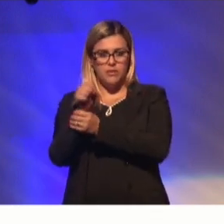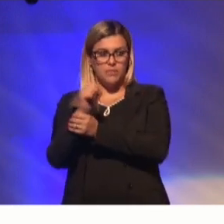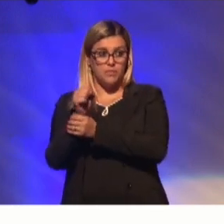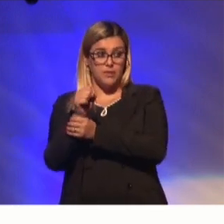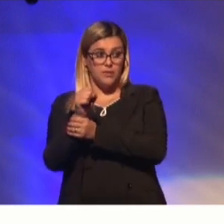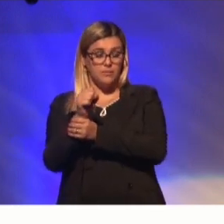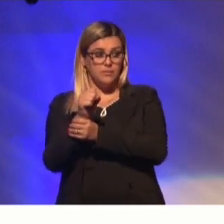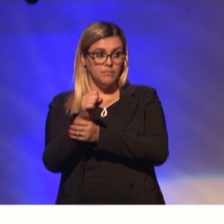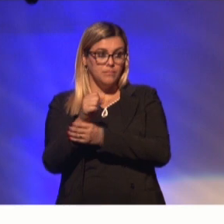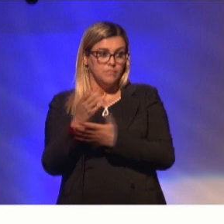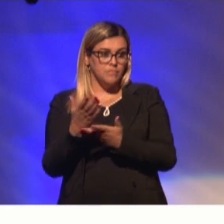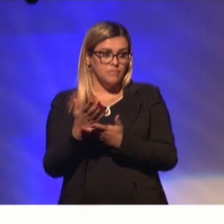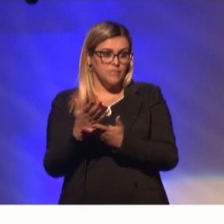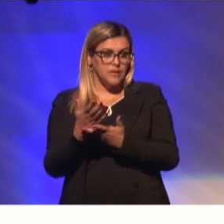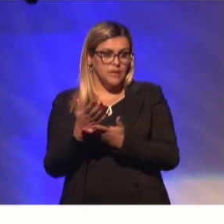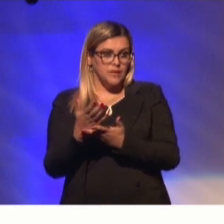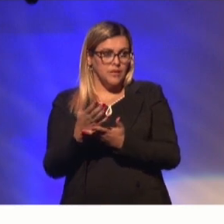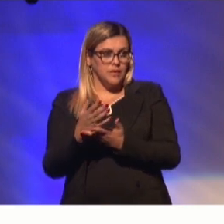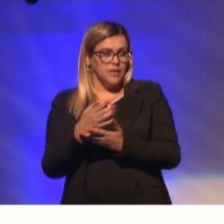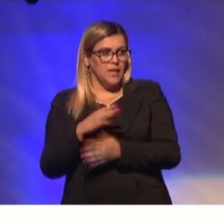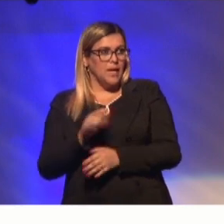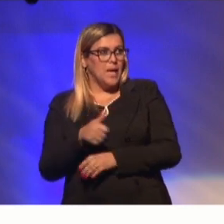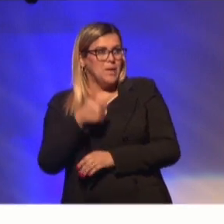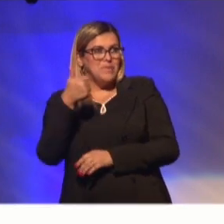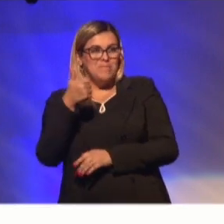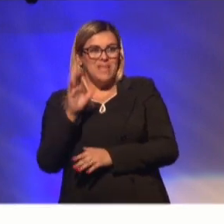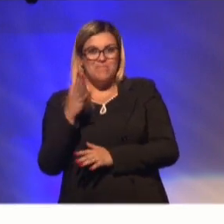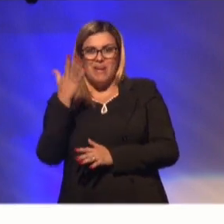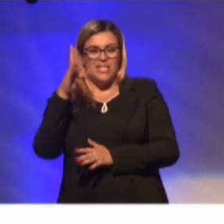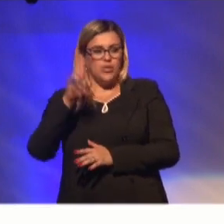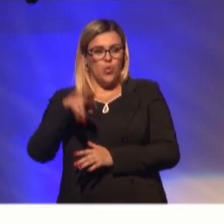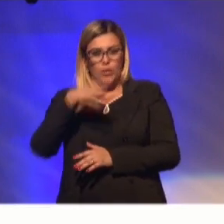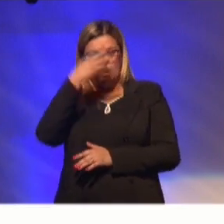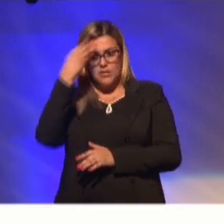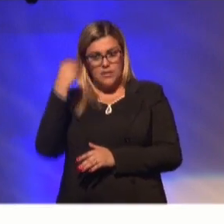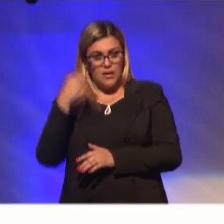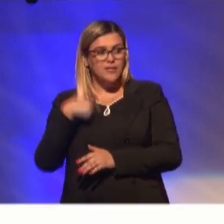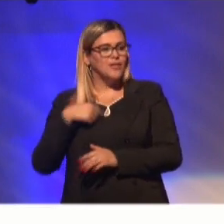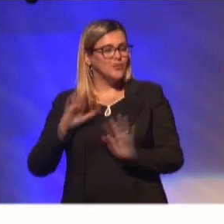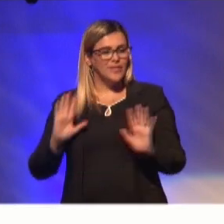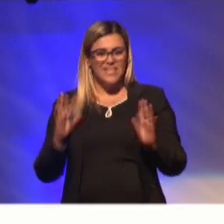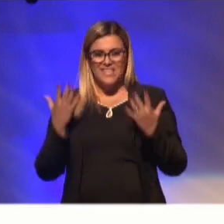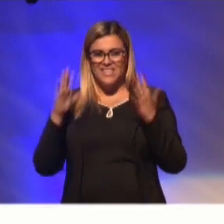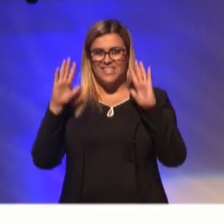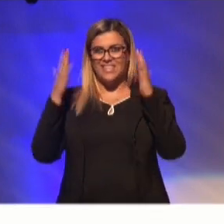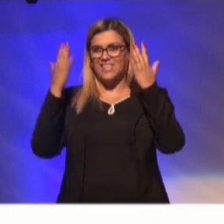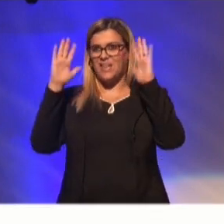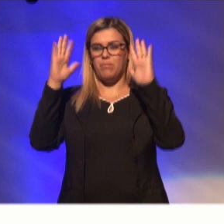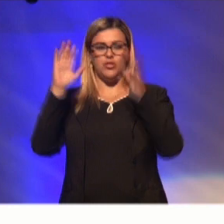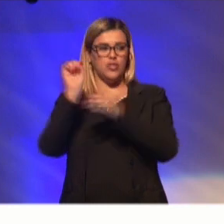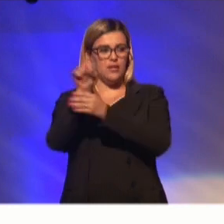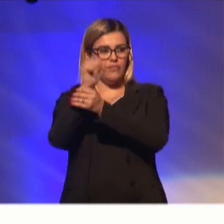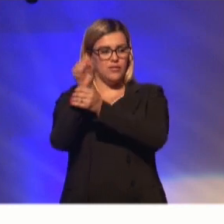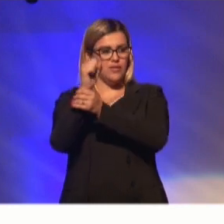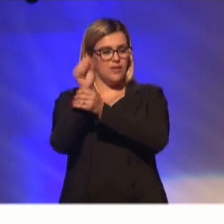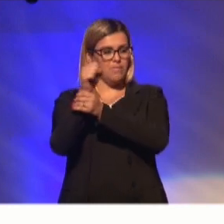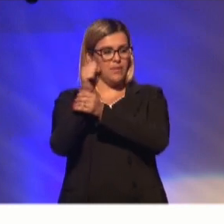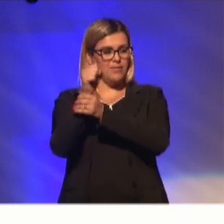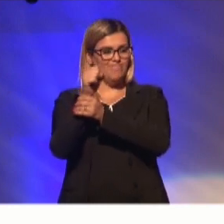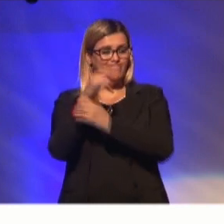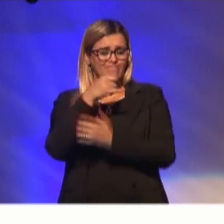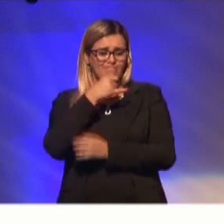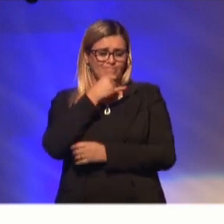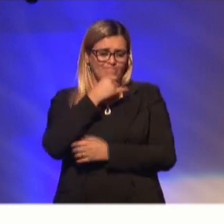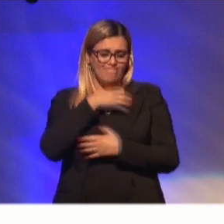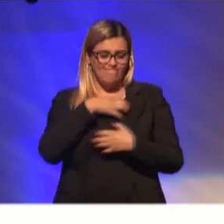que é aquela máxima, a primeira paixão a gente nunca esquece. Eu sou um apaixonado pela fisioterapia. E eu fico muito triste